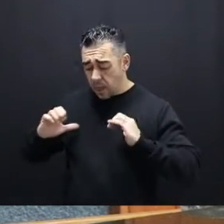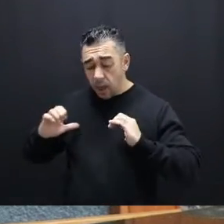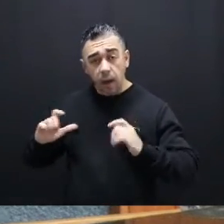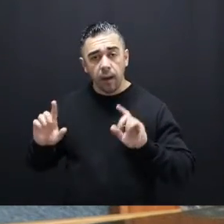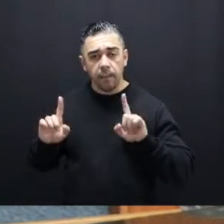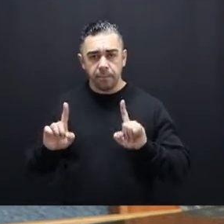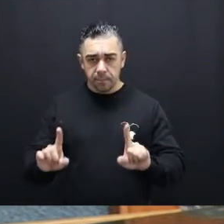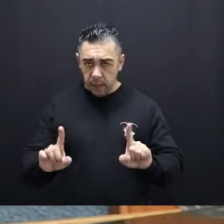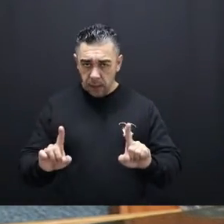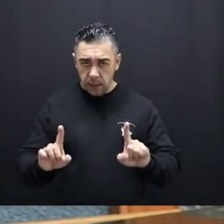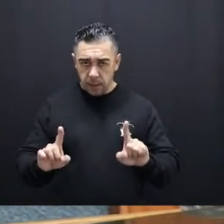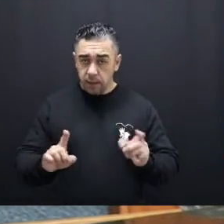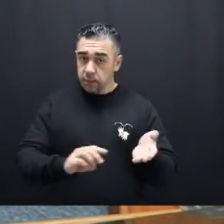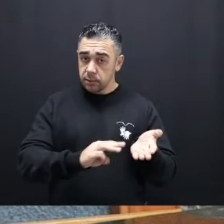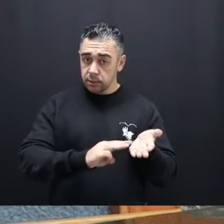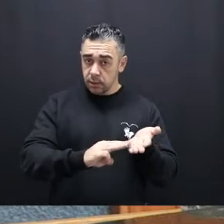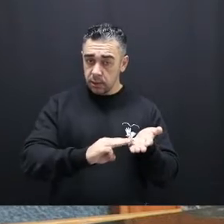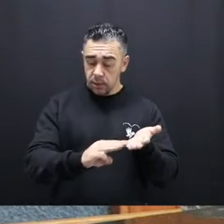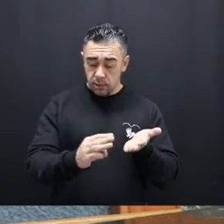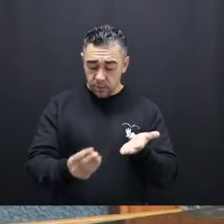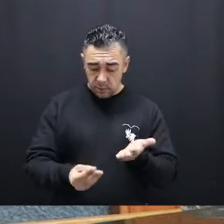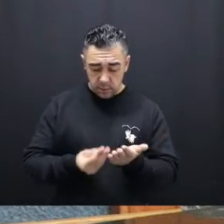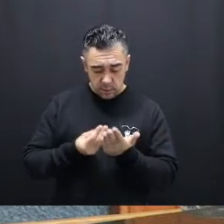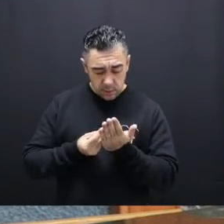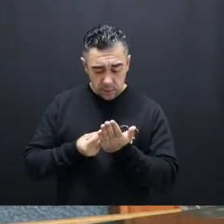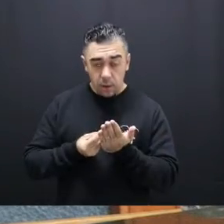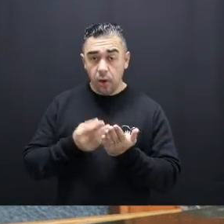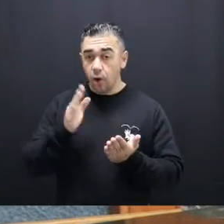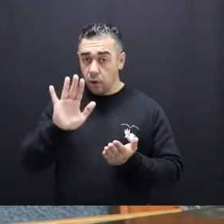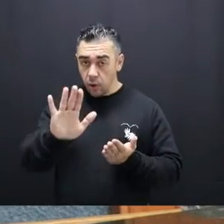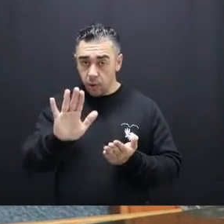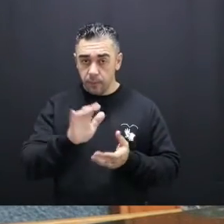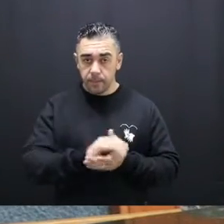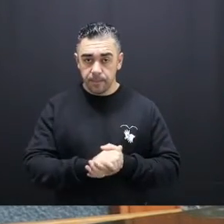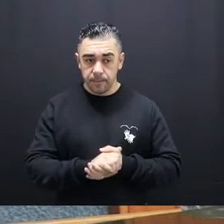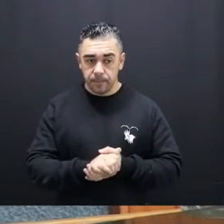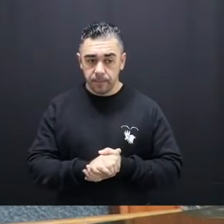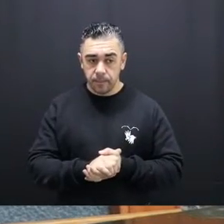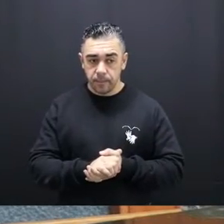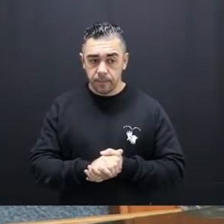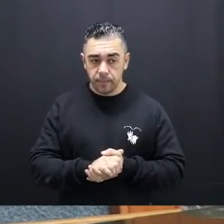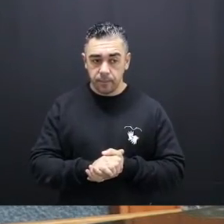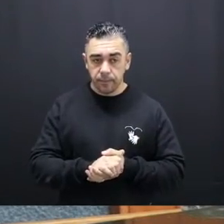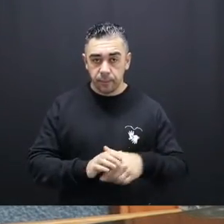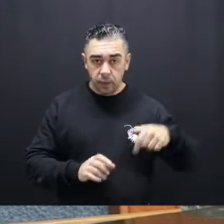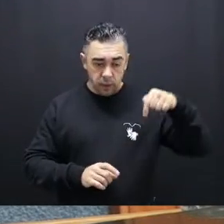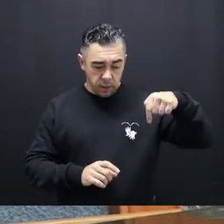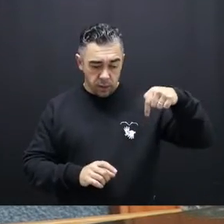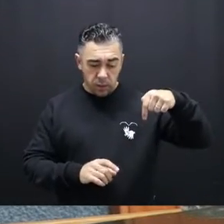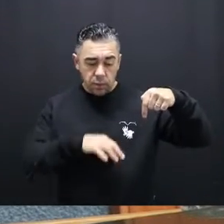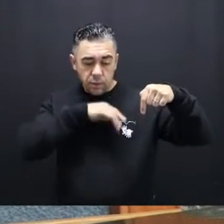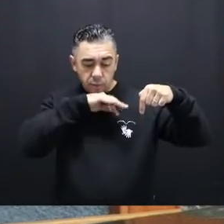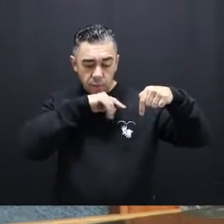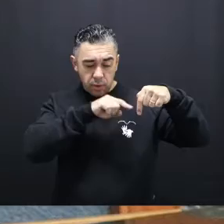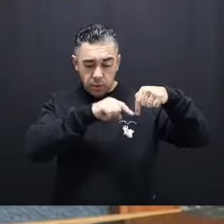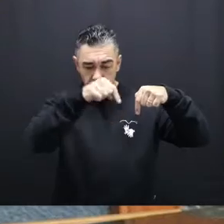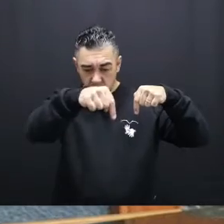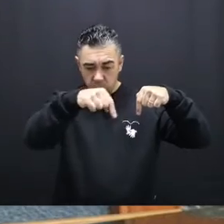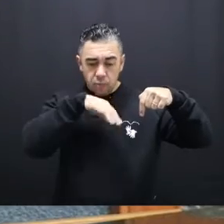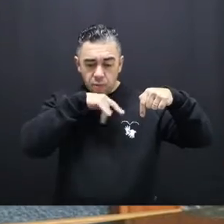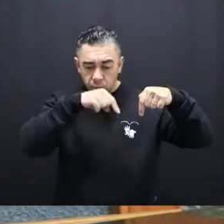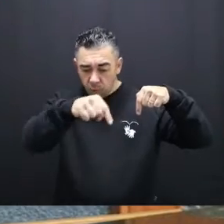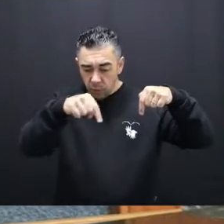secretário que recebe ainda que tenha esse é o quando tem uma pessoa mal intencionada aqui uma outra aqui